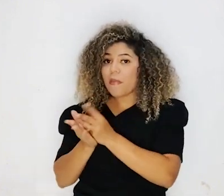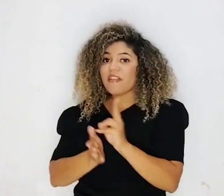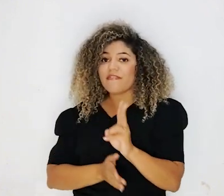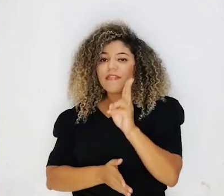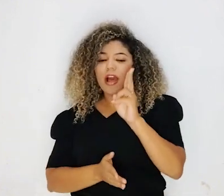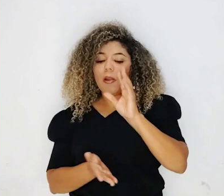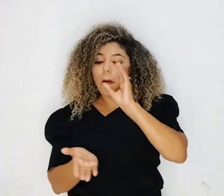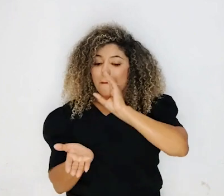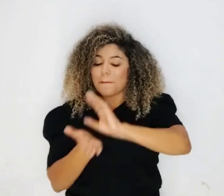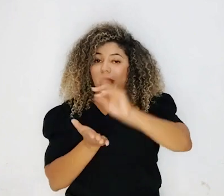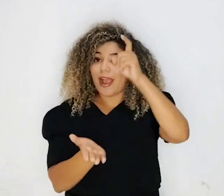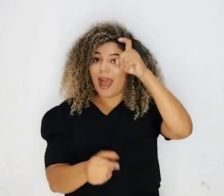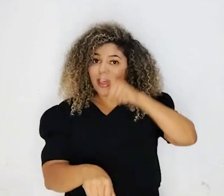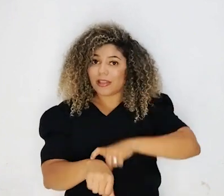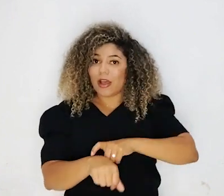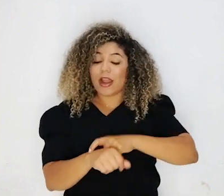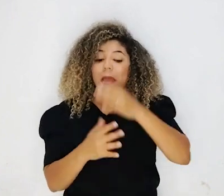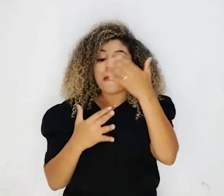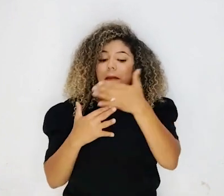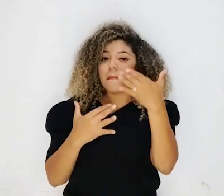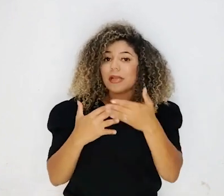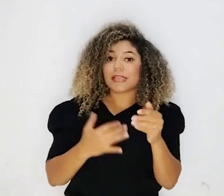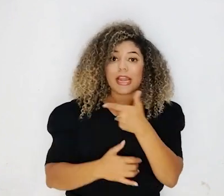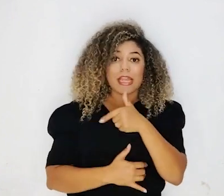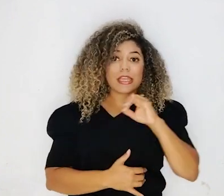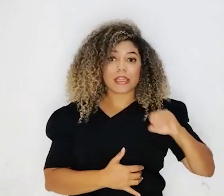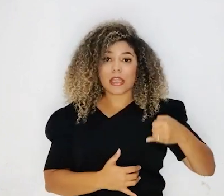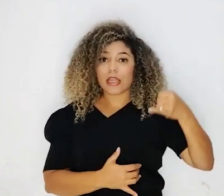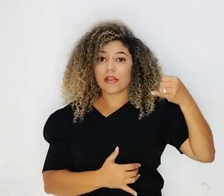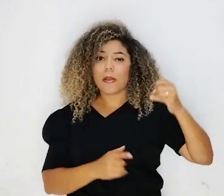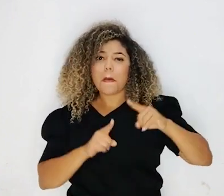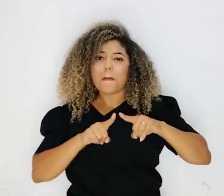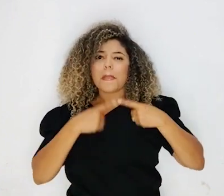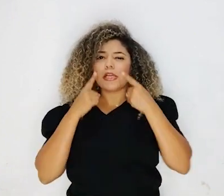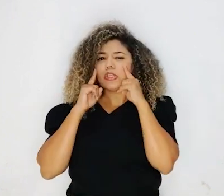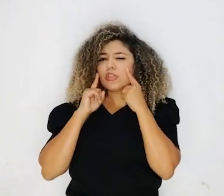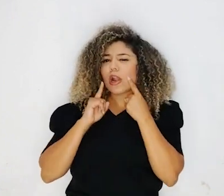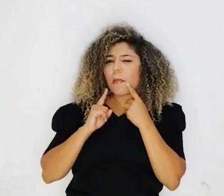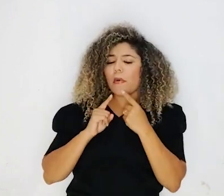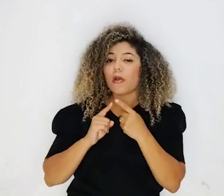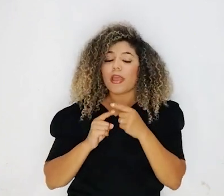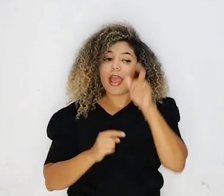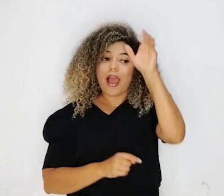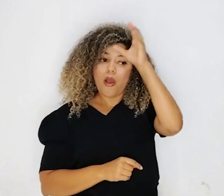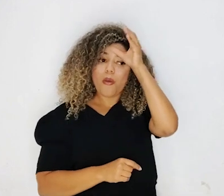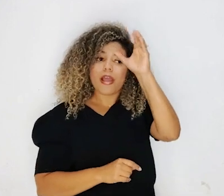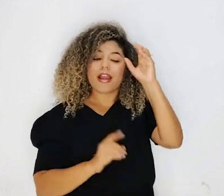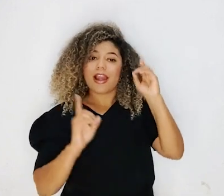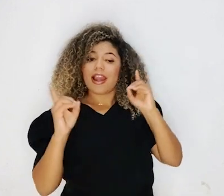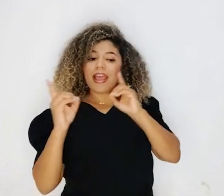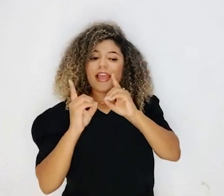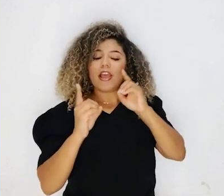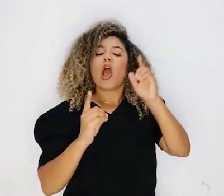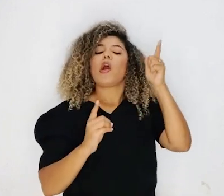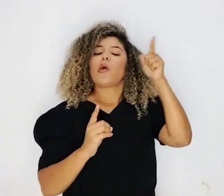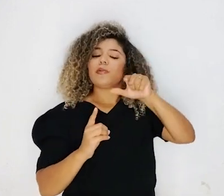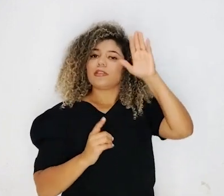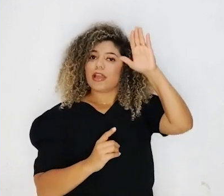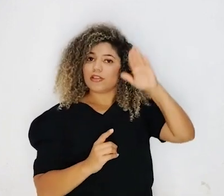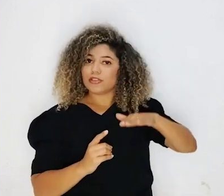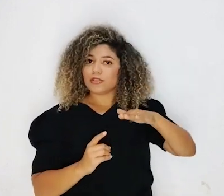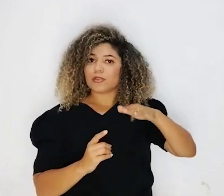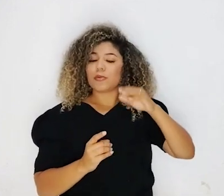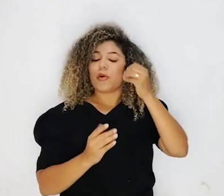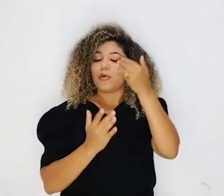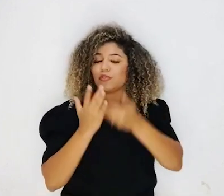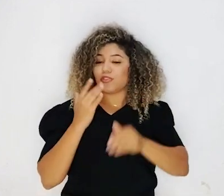vista e para parcelamento sem juros. Mas é só chorar um pouquinho que o cliente consegue um desconto. Se comprar em